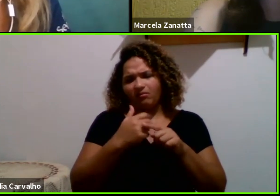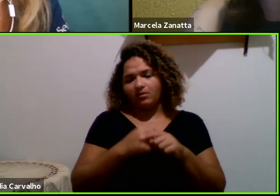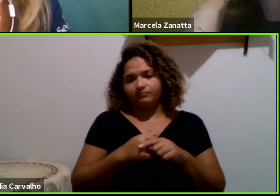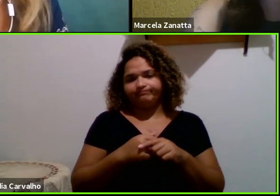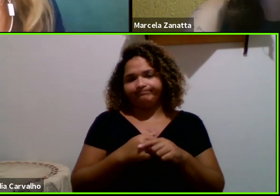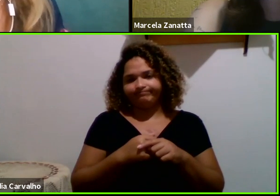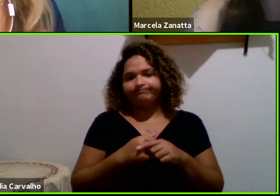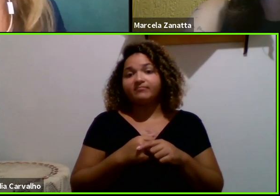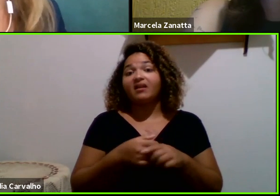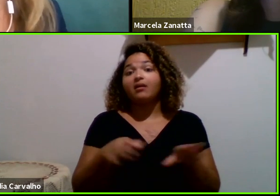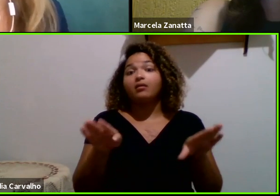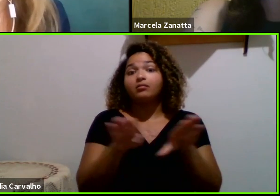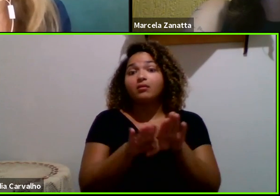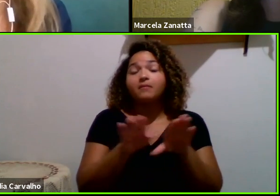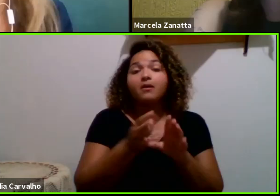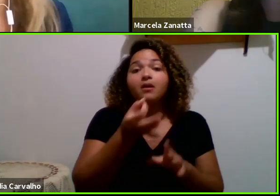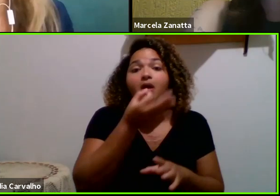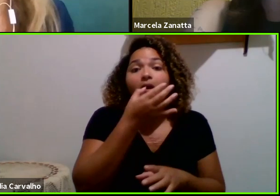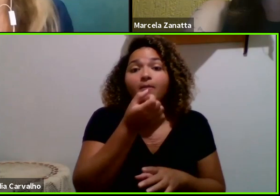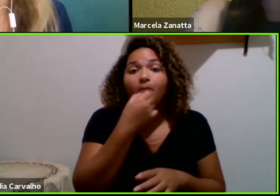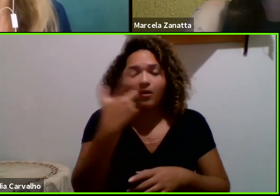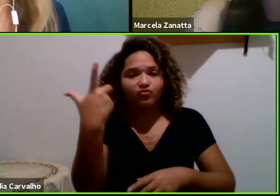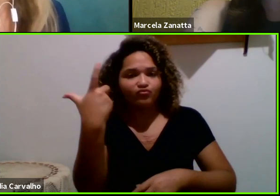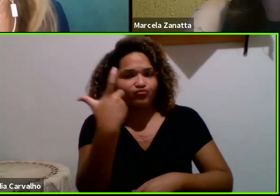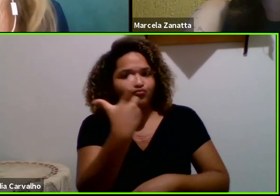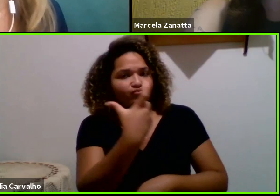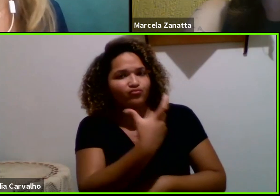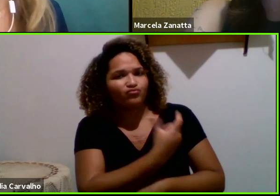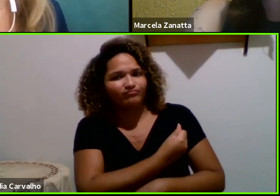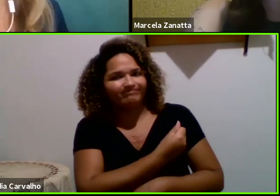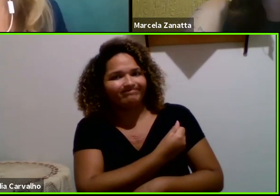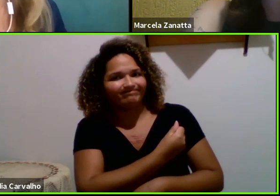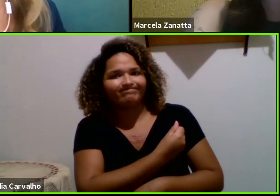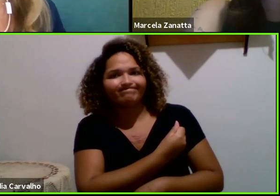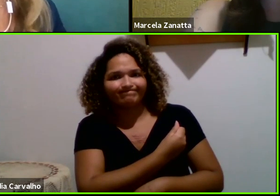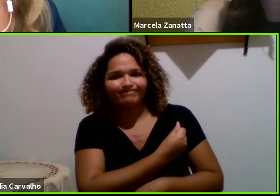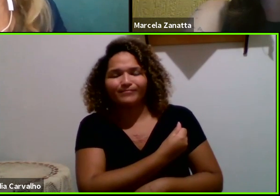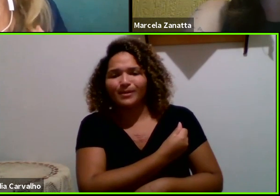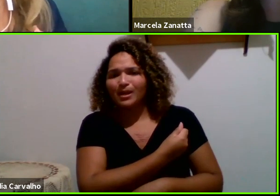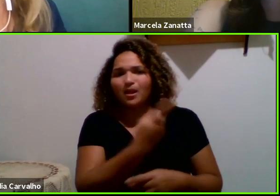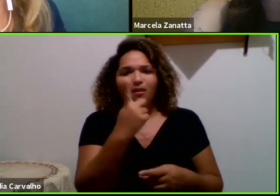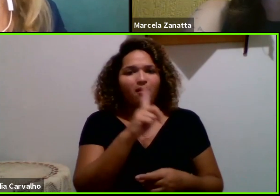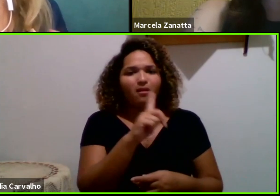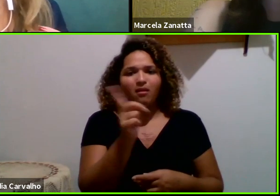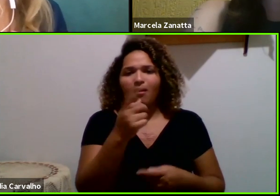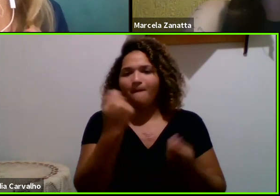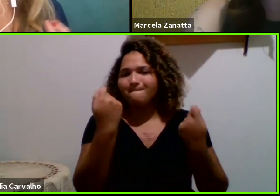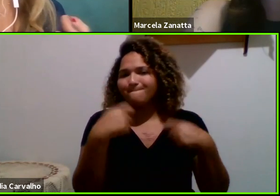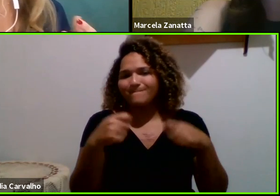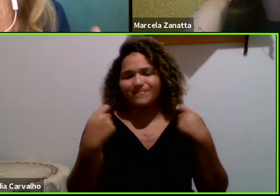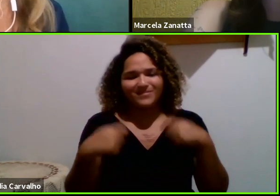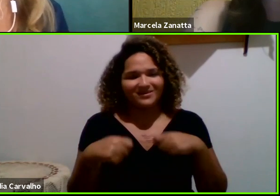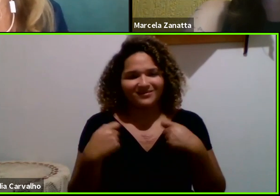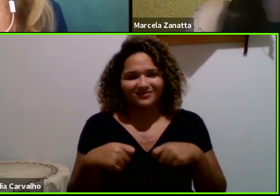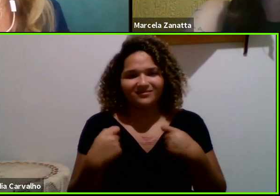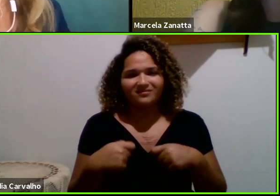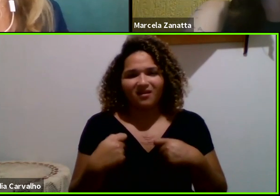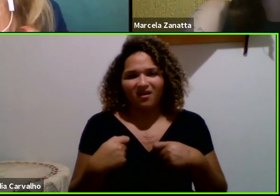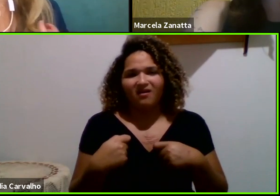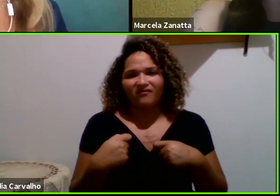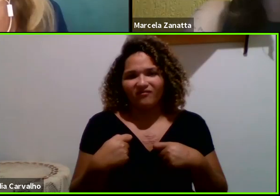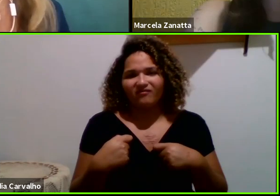40% das mulheres receberam também ocitocina durante esse trabalho de parto, fazendo com que essas